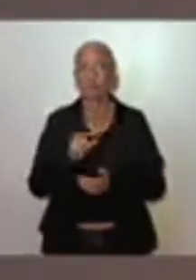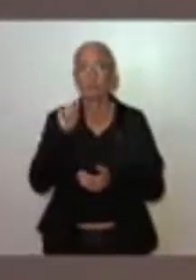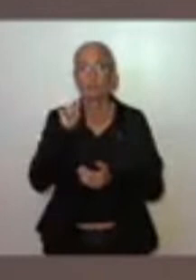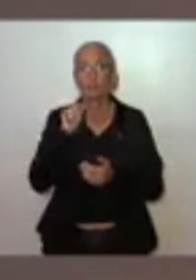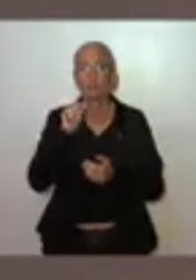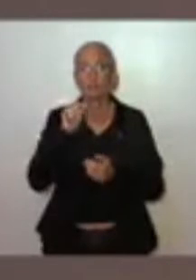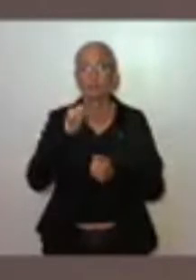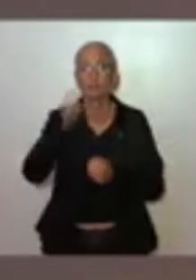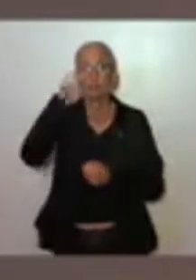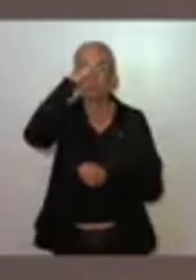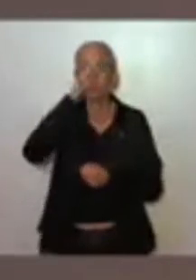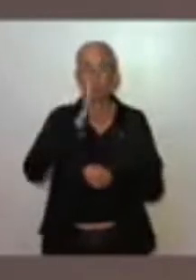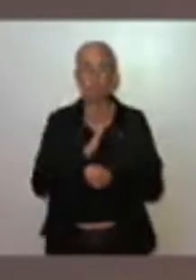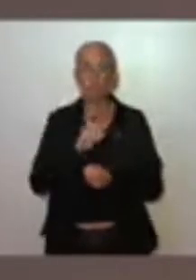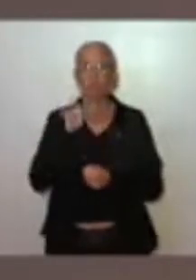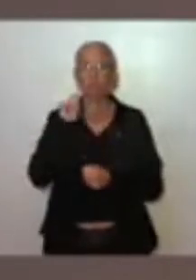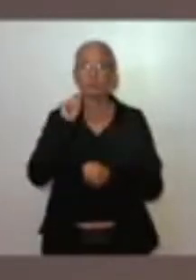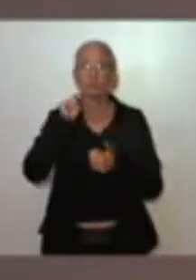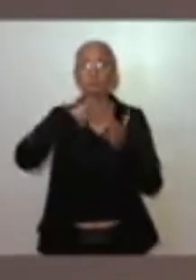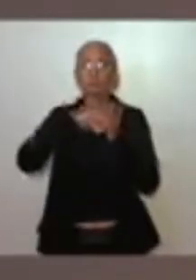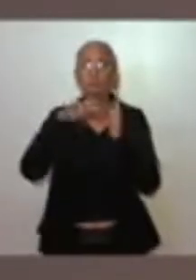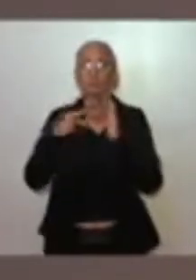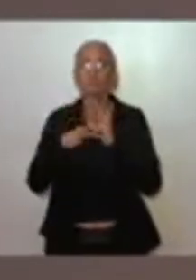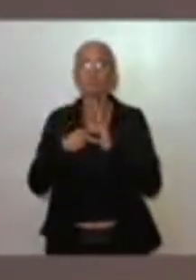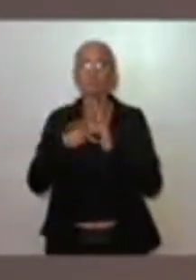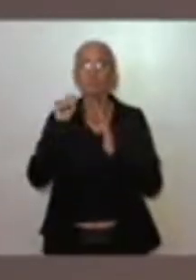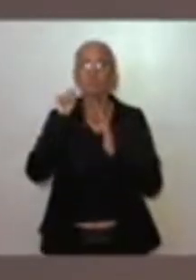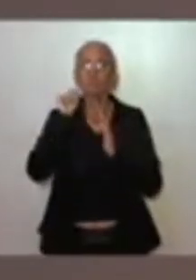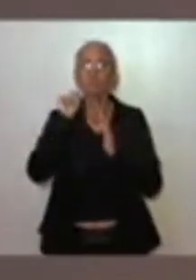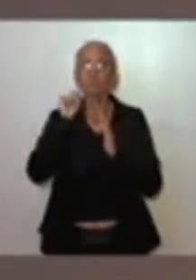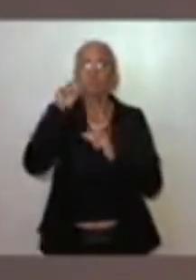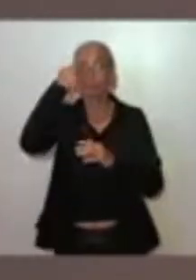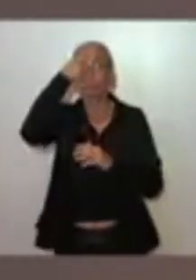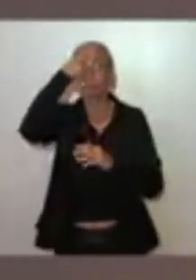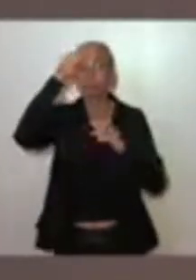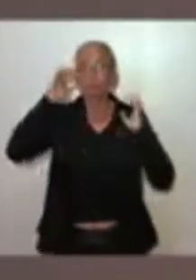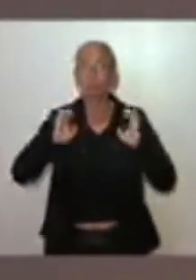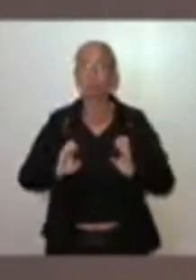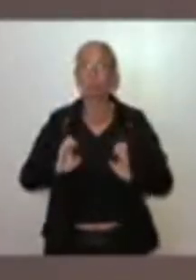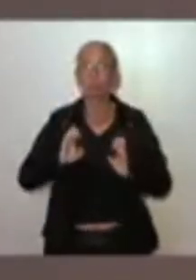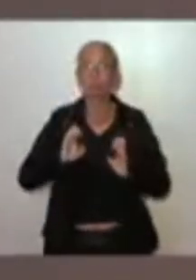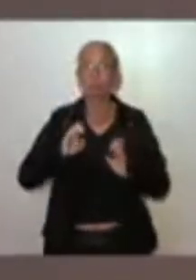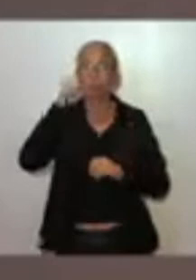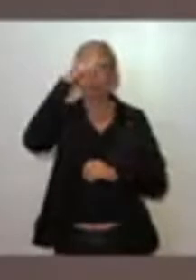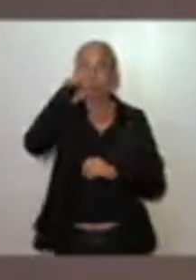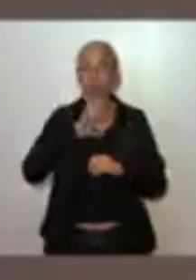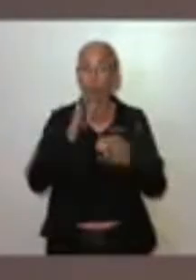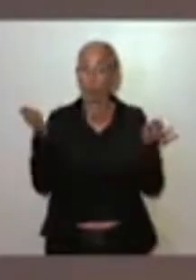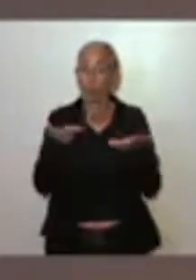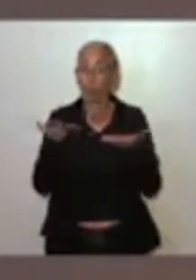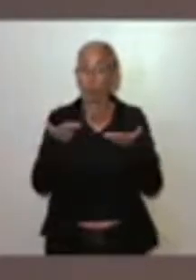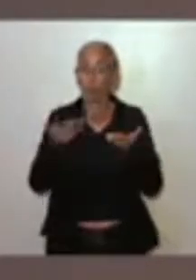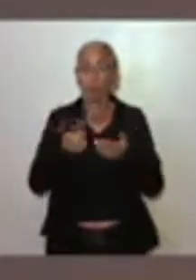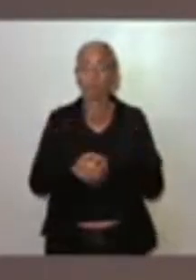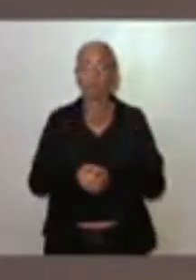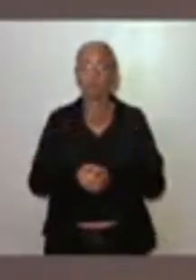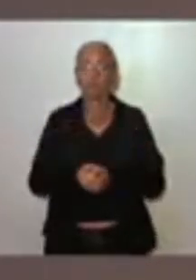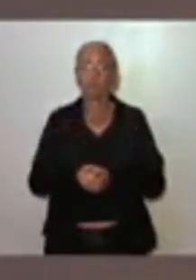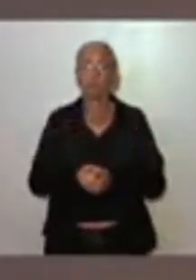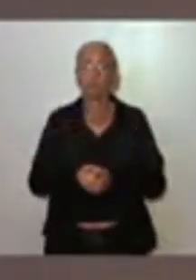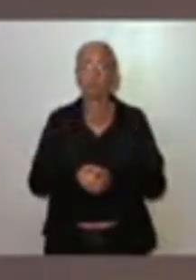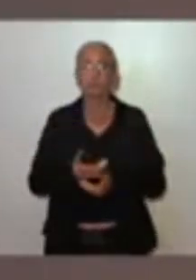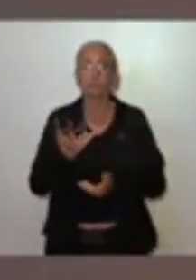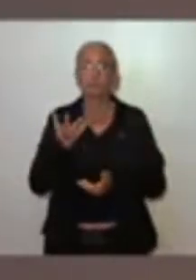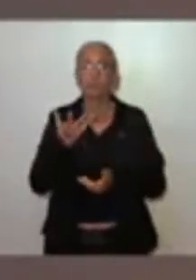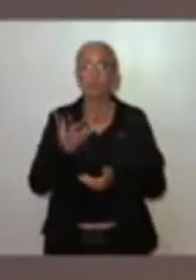o Brasil e o que que significa ser cidadão no Brasil hoje queria fazer